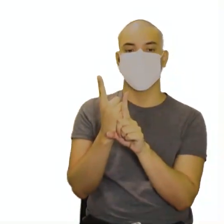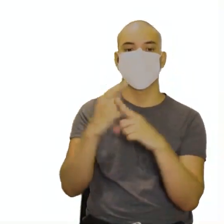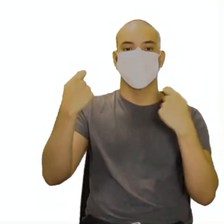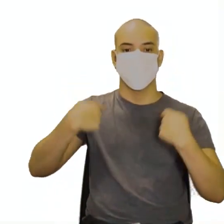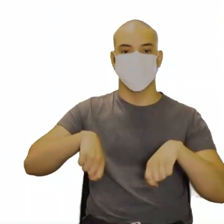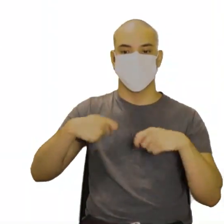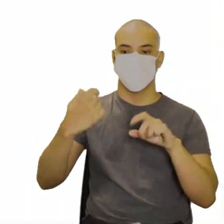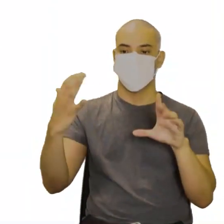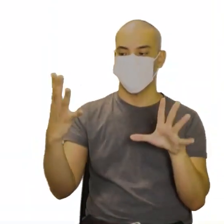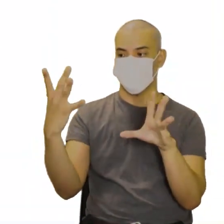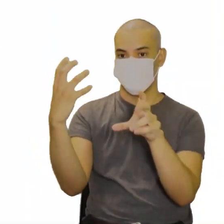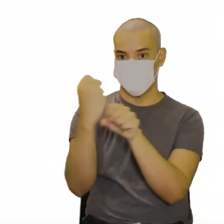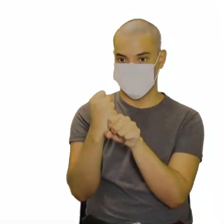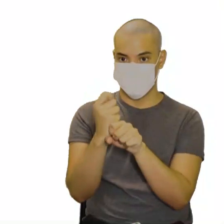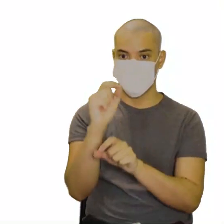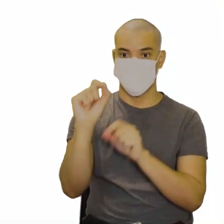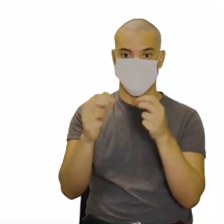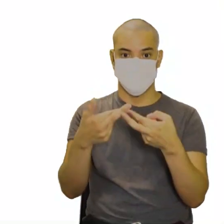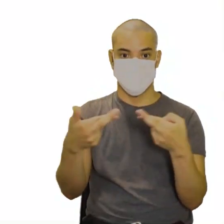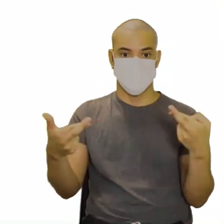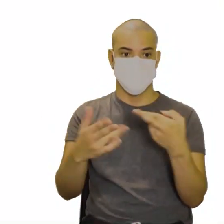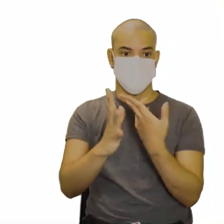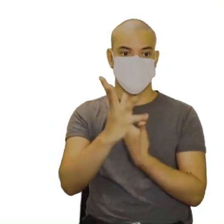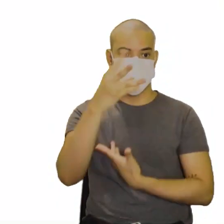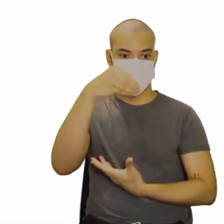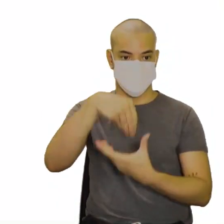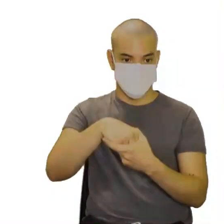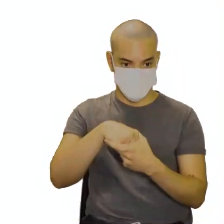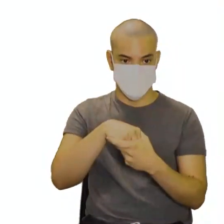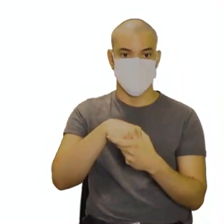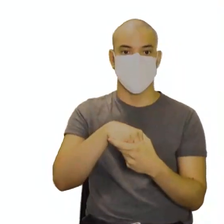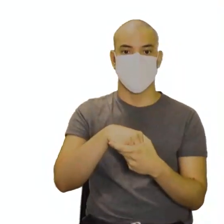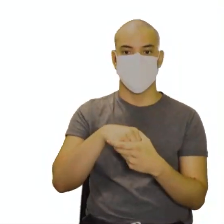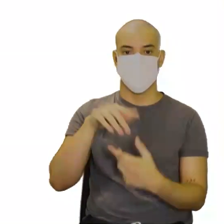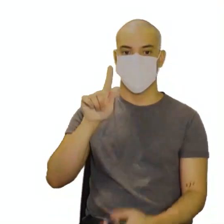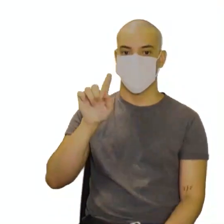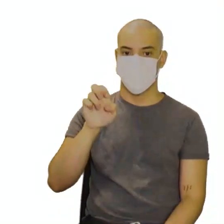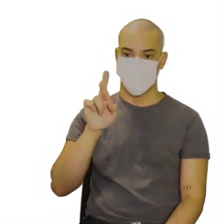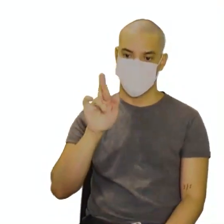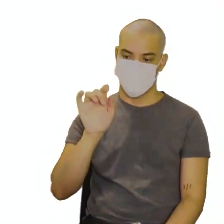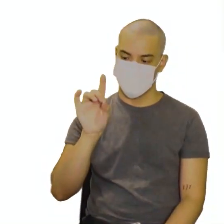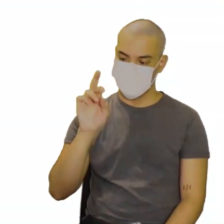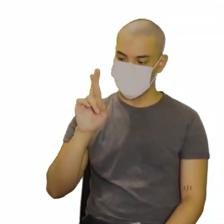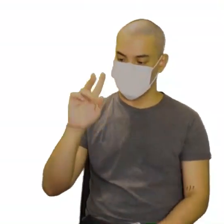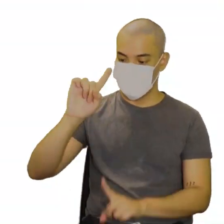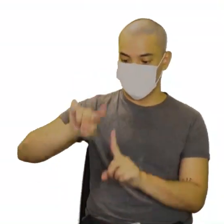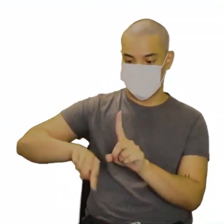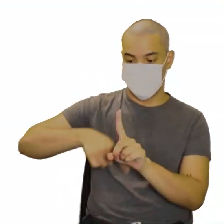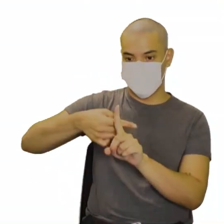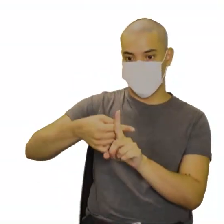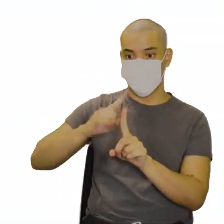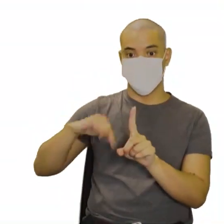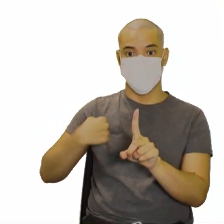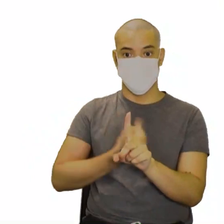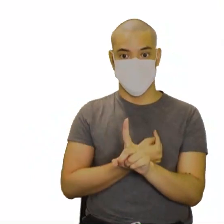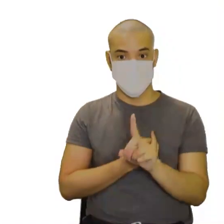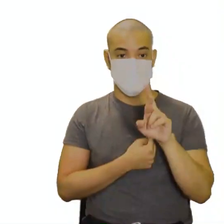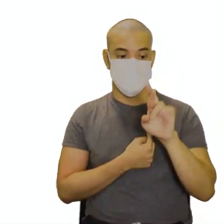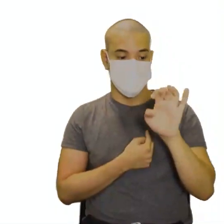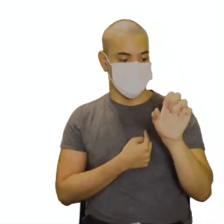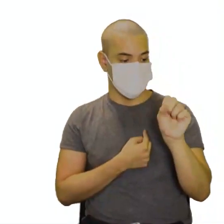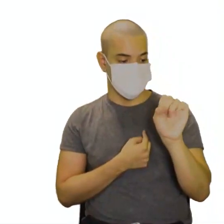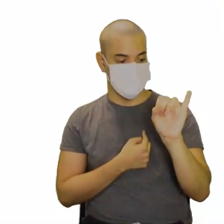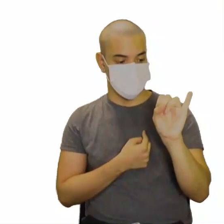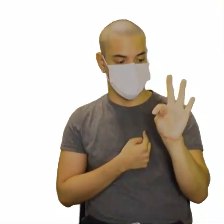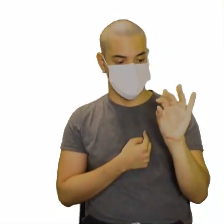basta somar a resistência interna do gerador com a resistência do nosso resistor. Vamos lá?